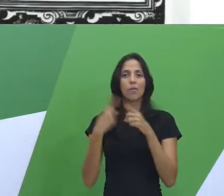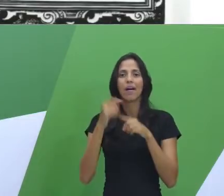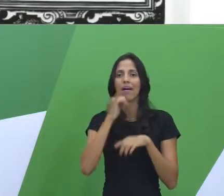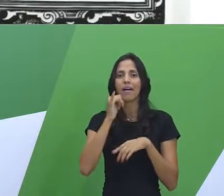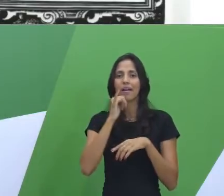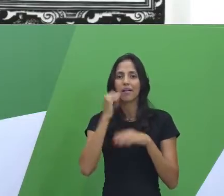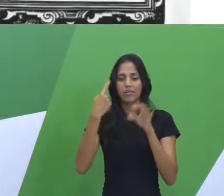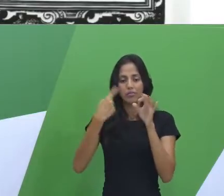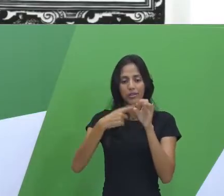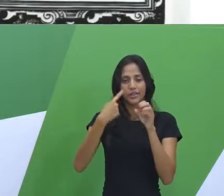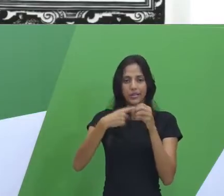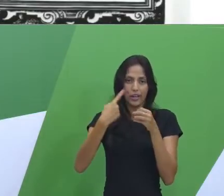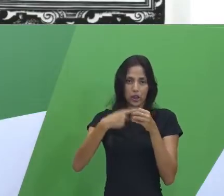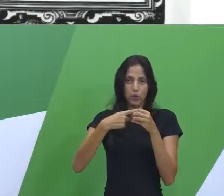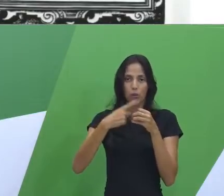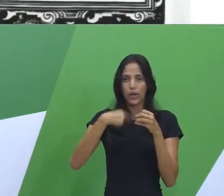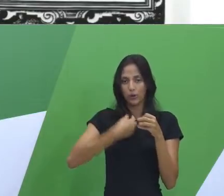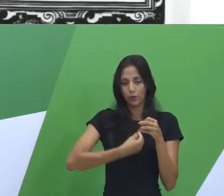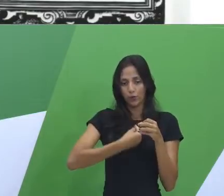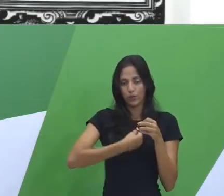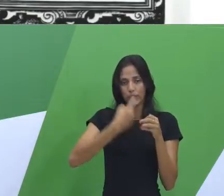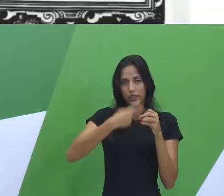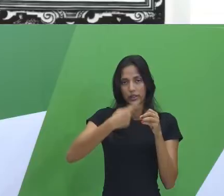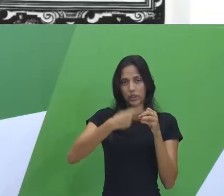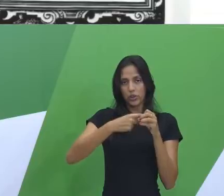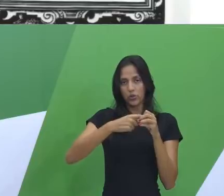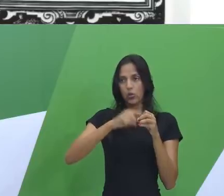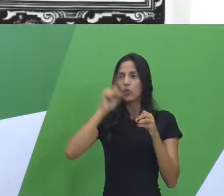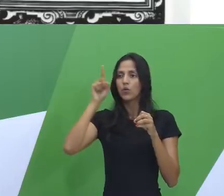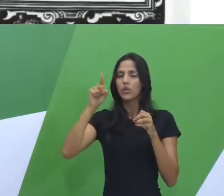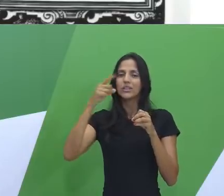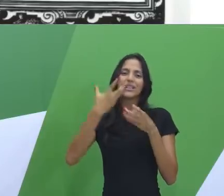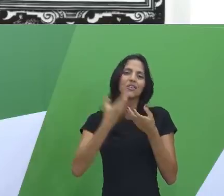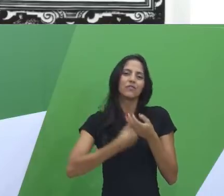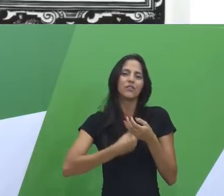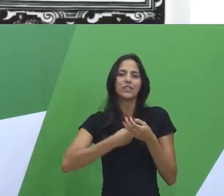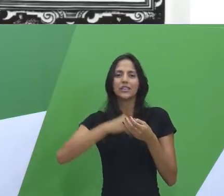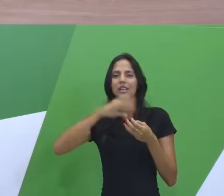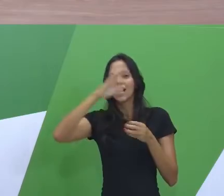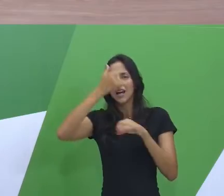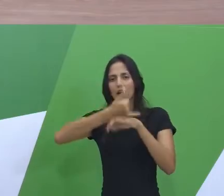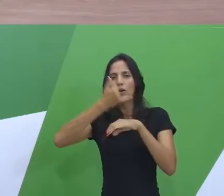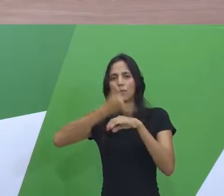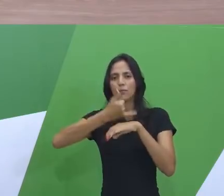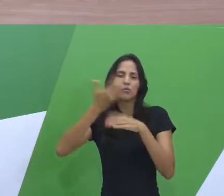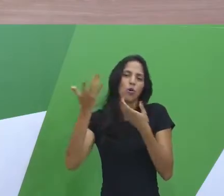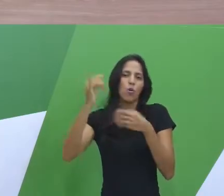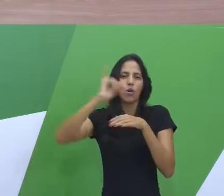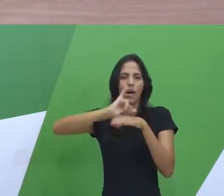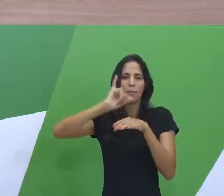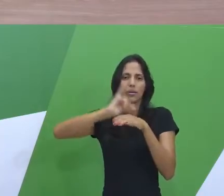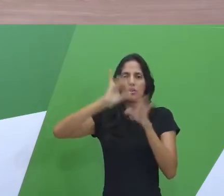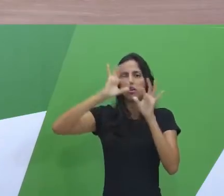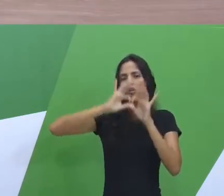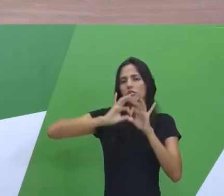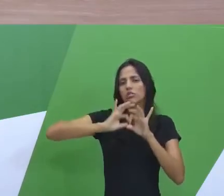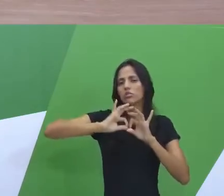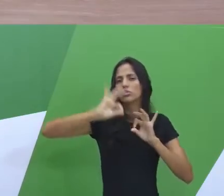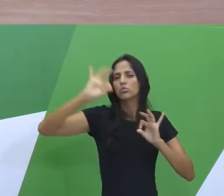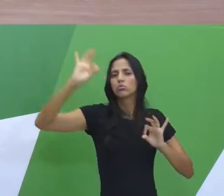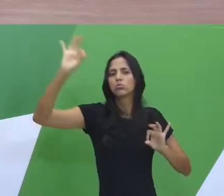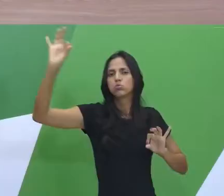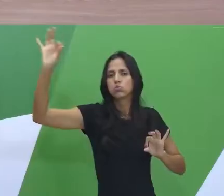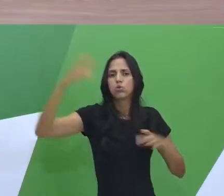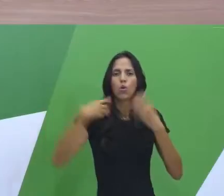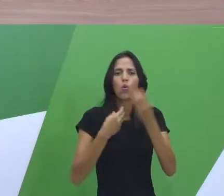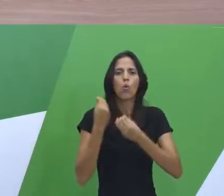inacessíveis. Ora, então o homem começou como estruturar, como deixar o legado para a humanidade